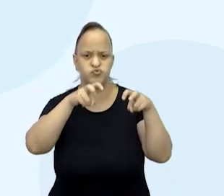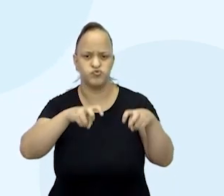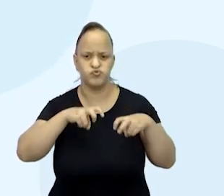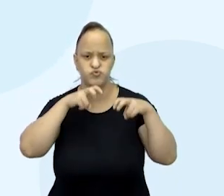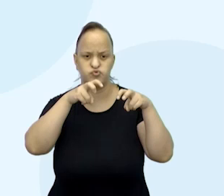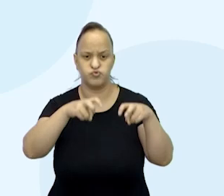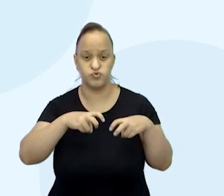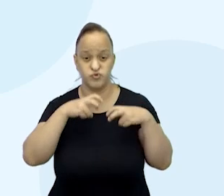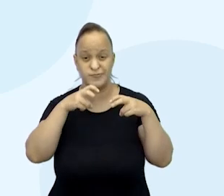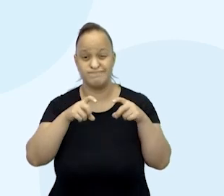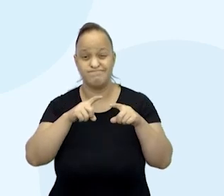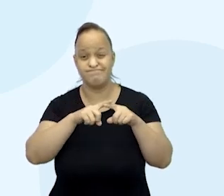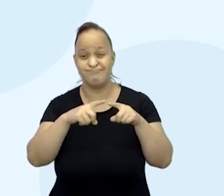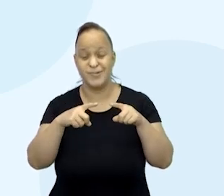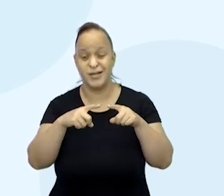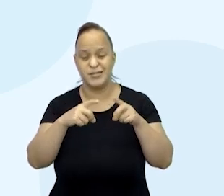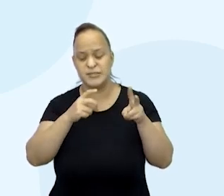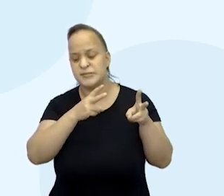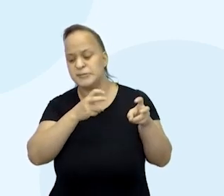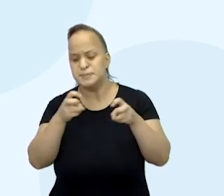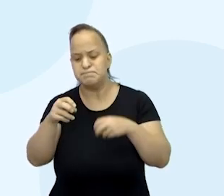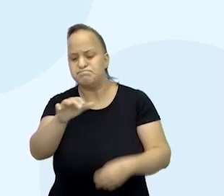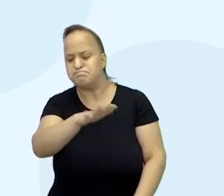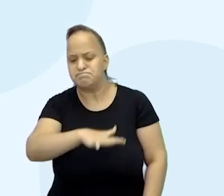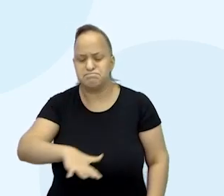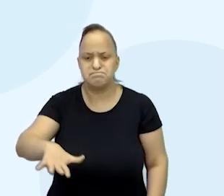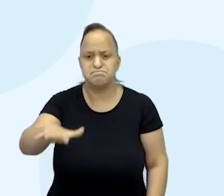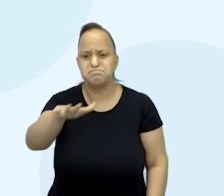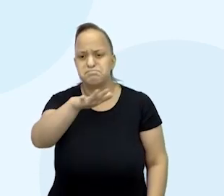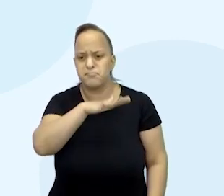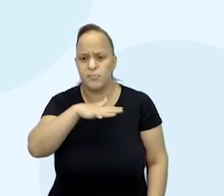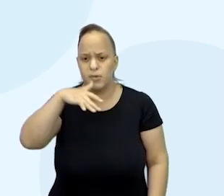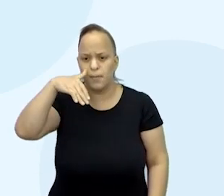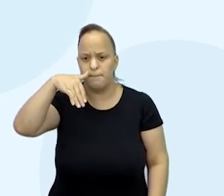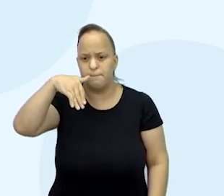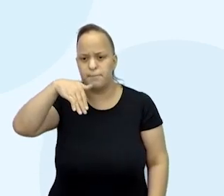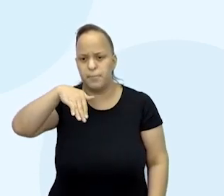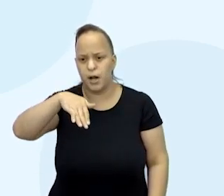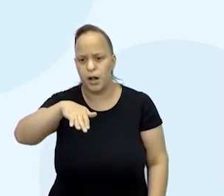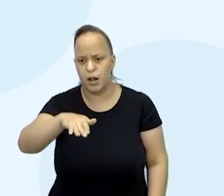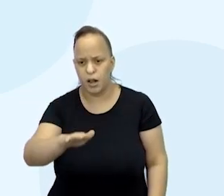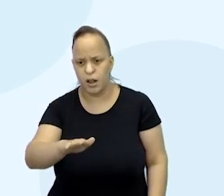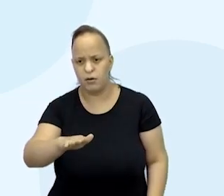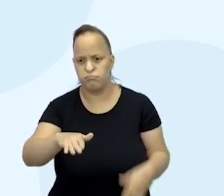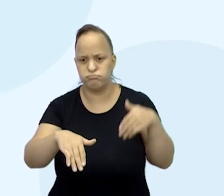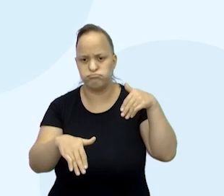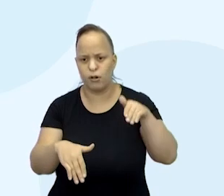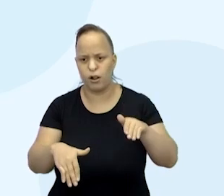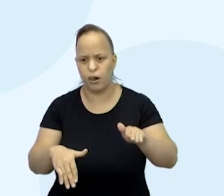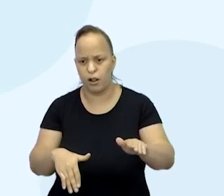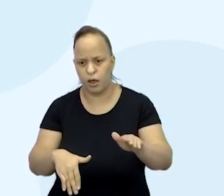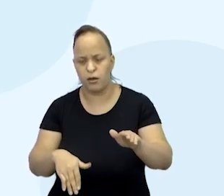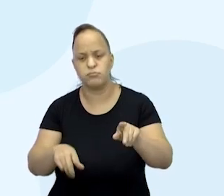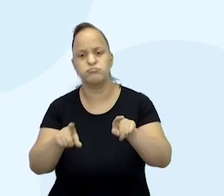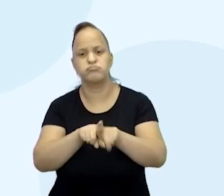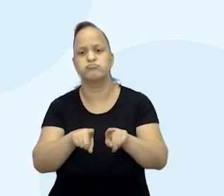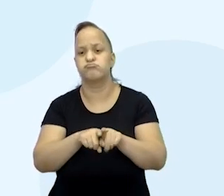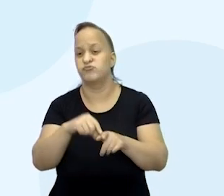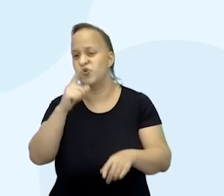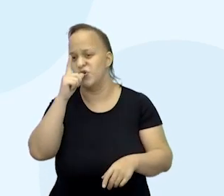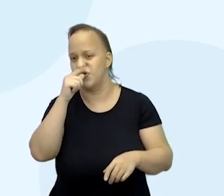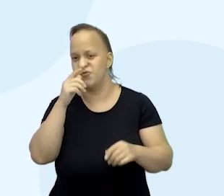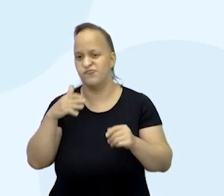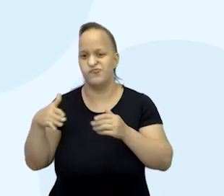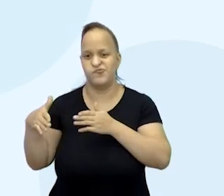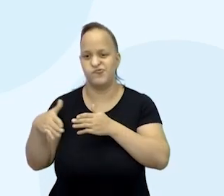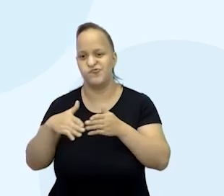que características geográficas como os terrenos íngremes e cortados por diversos córregos acabaria trazendo